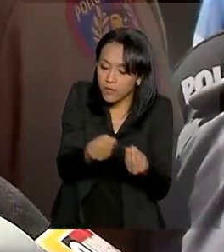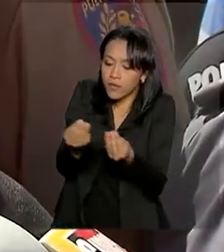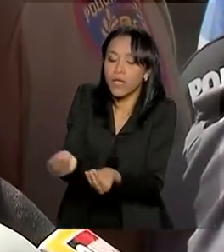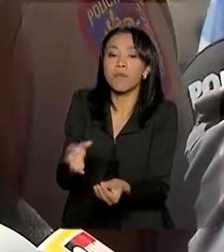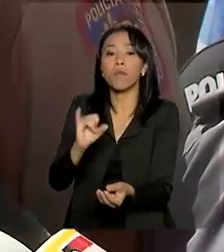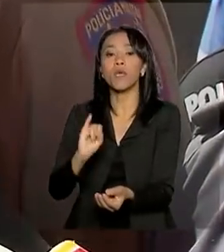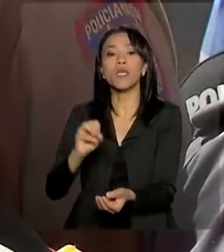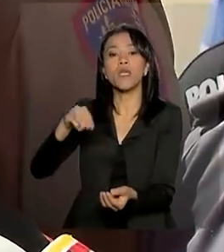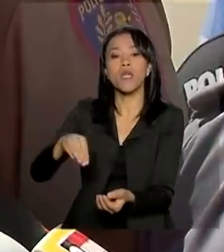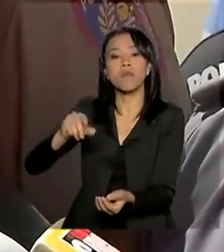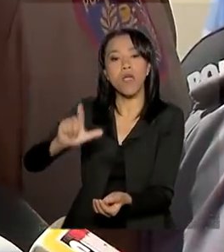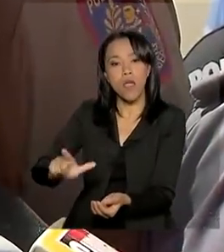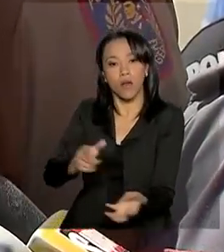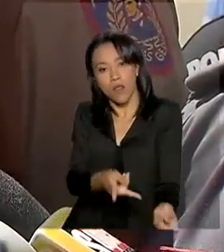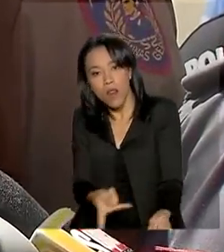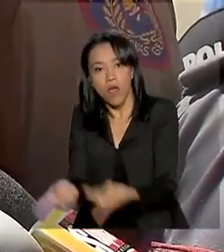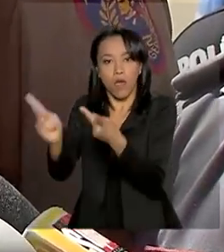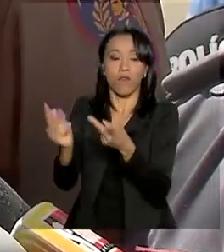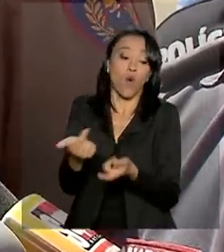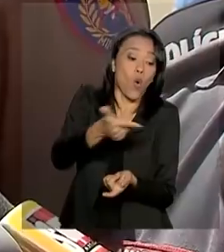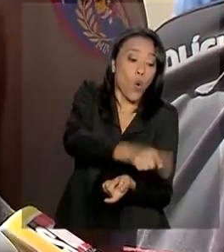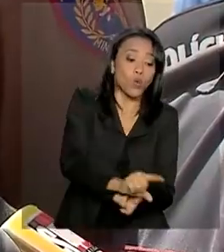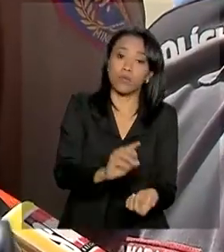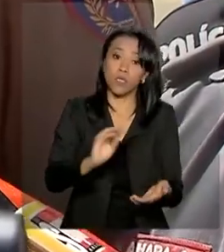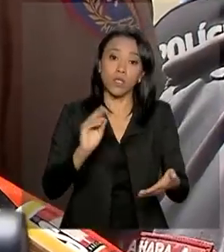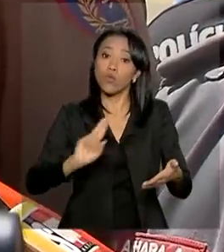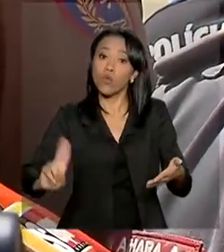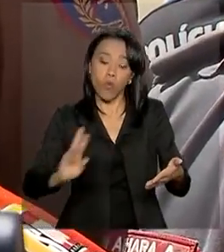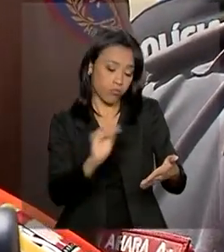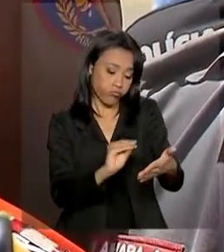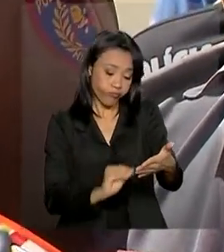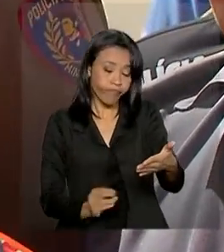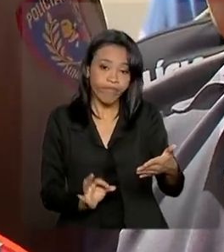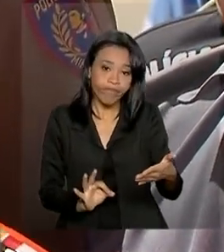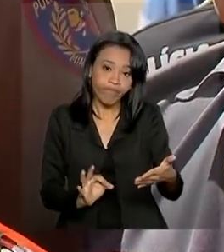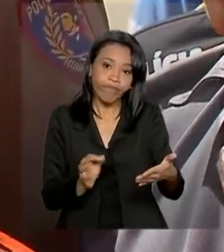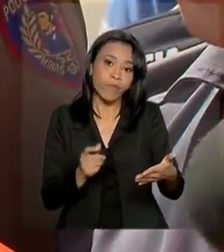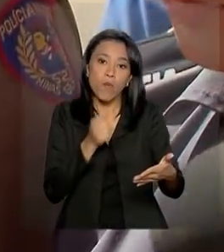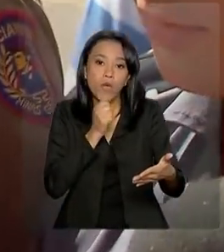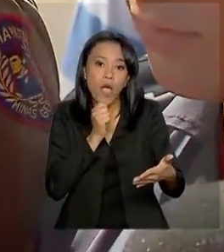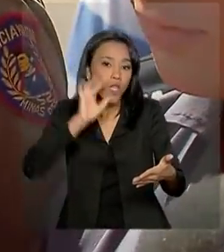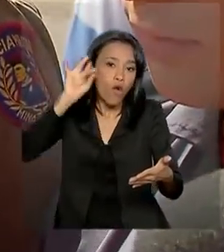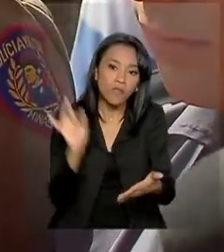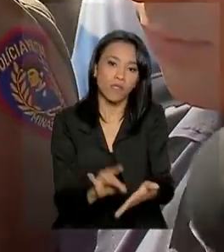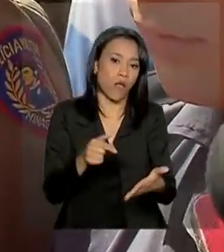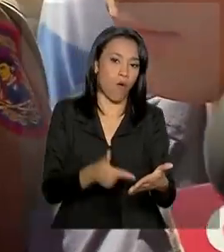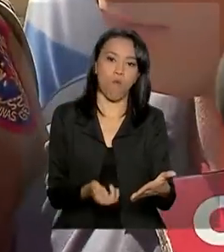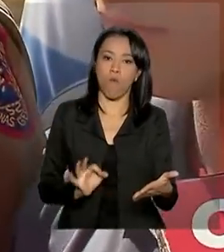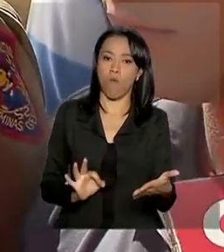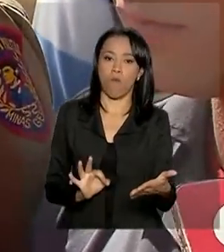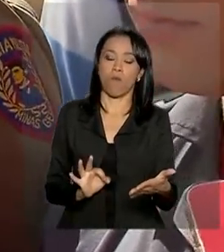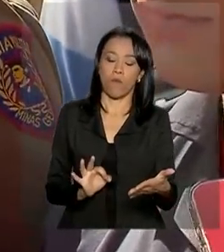IML. Outros corpos que não estão nessa conta não estão contabilizados como números oficiais.